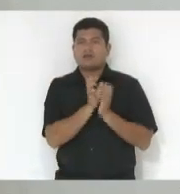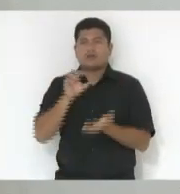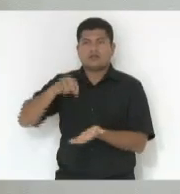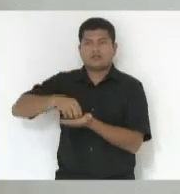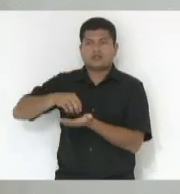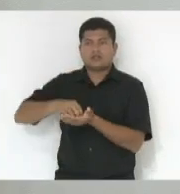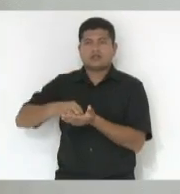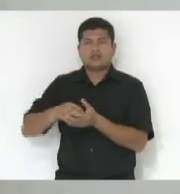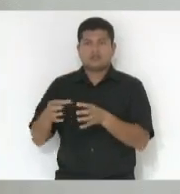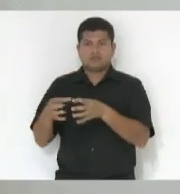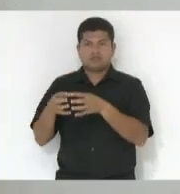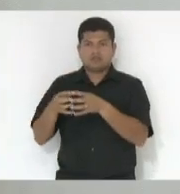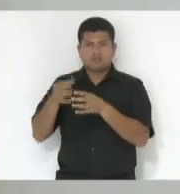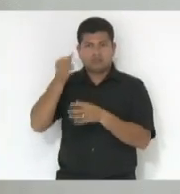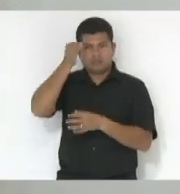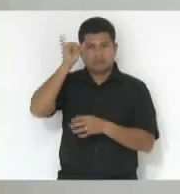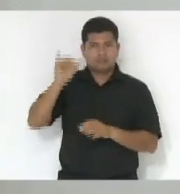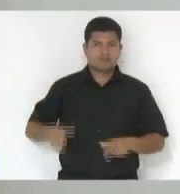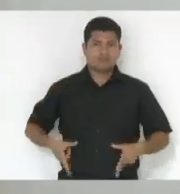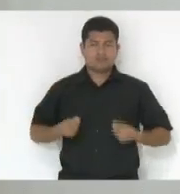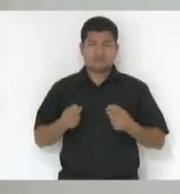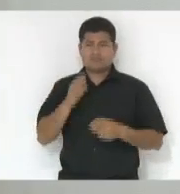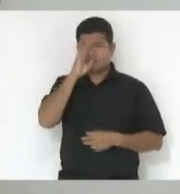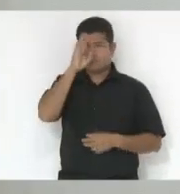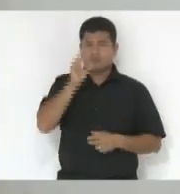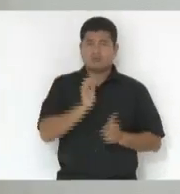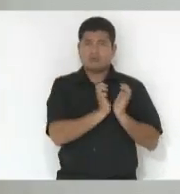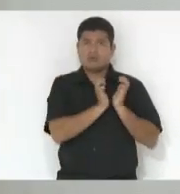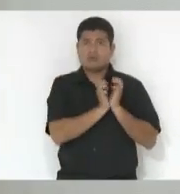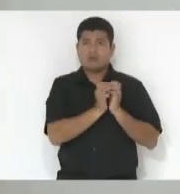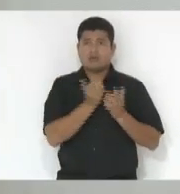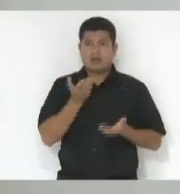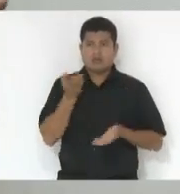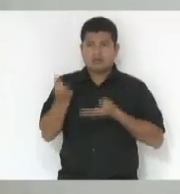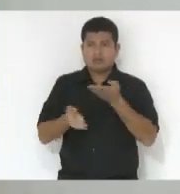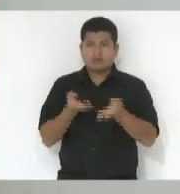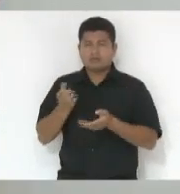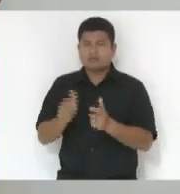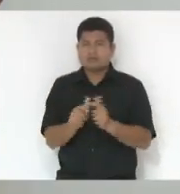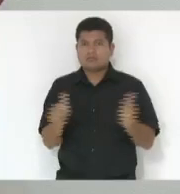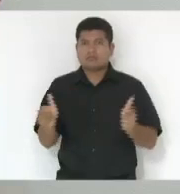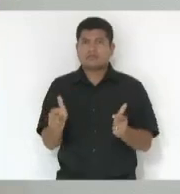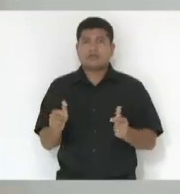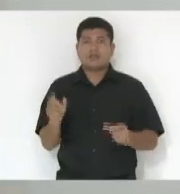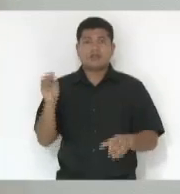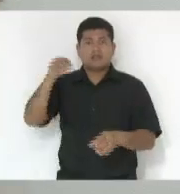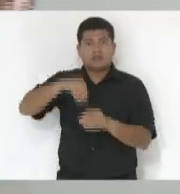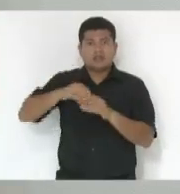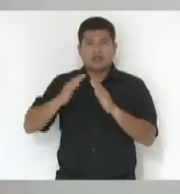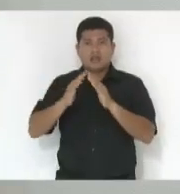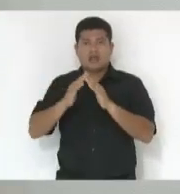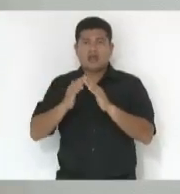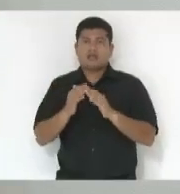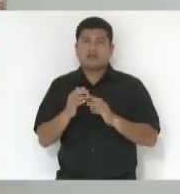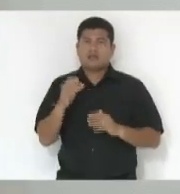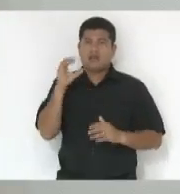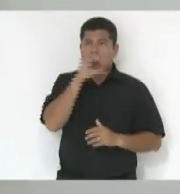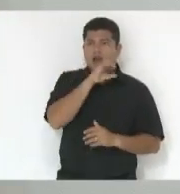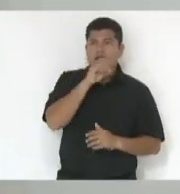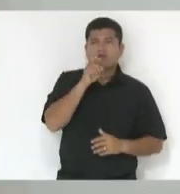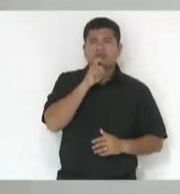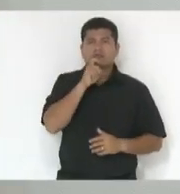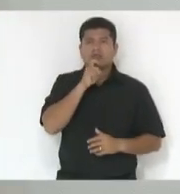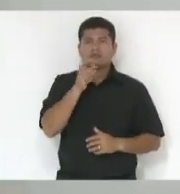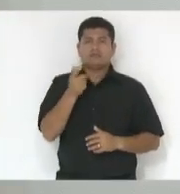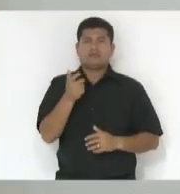APAES, que são entidades que atendem o maior número de pessoas diretamente dentro da casa. São ar-condicionados, são todos